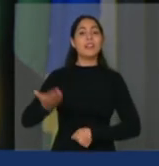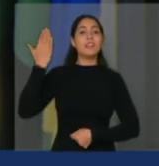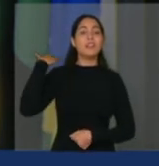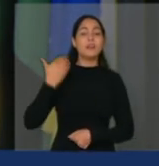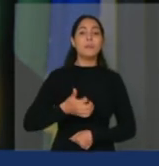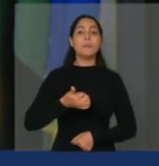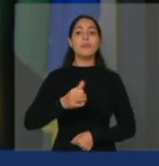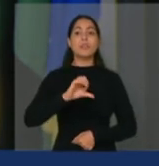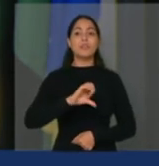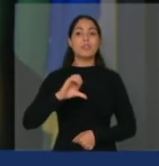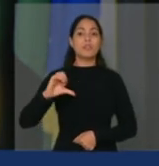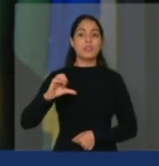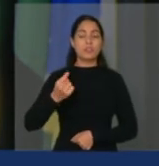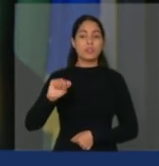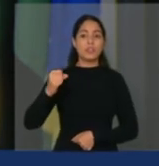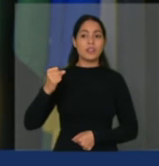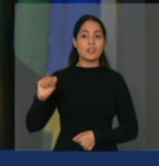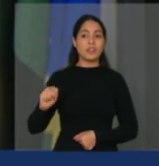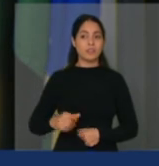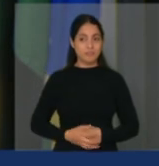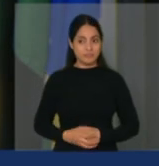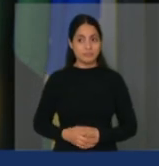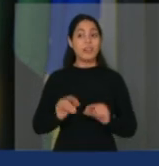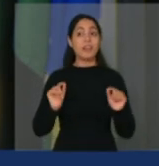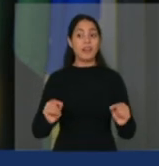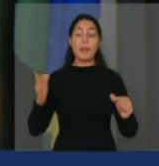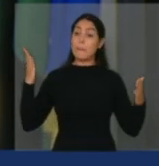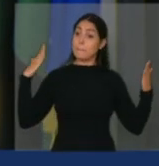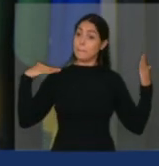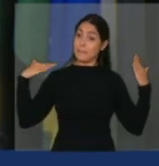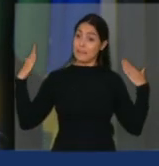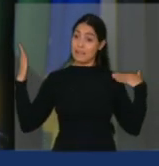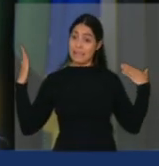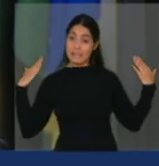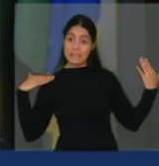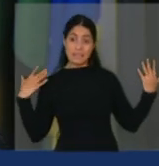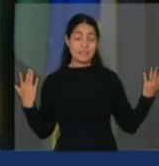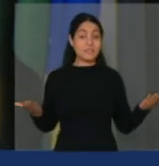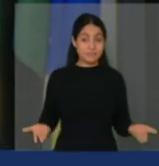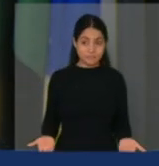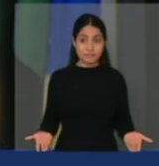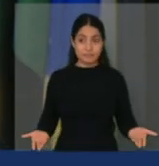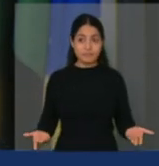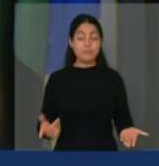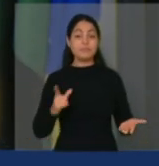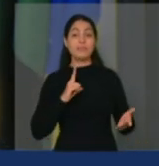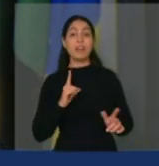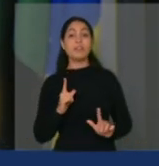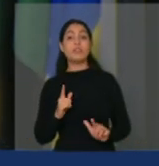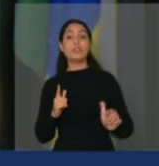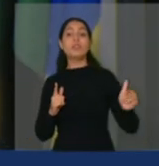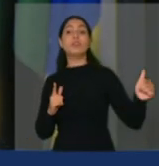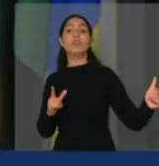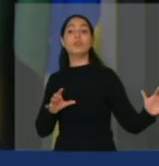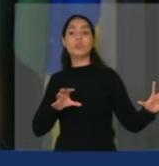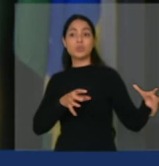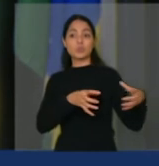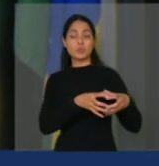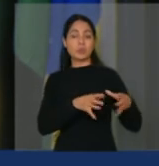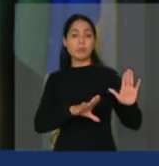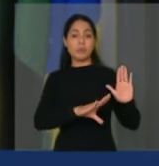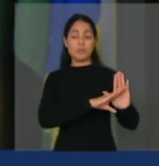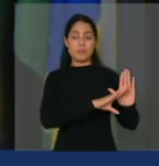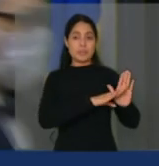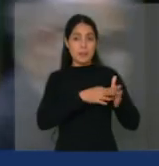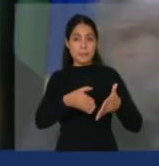efeito pelas pela Marinha E que esse ano contou com outros órgãos das Forças